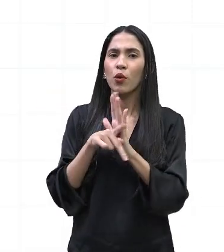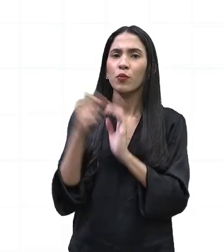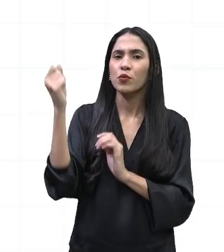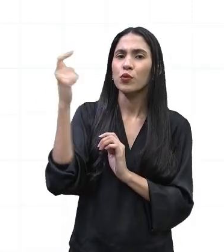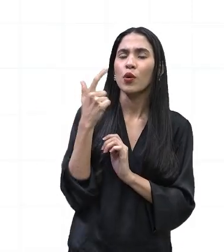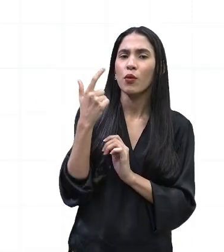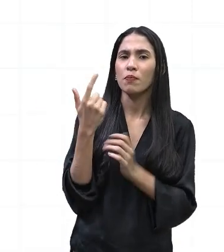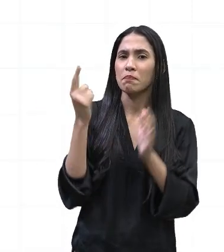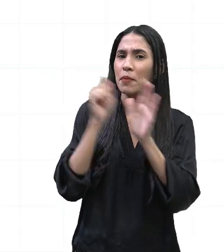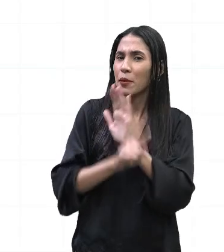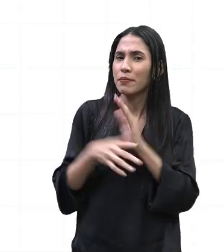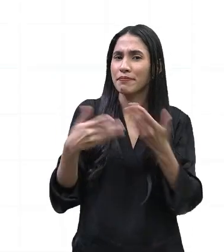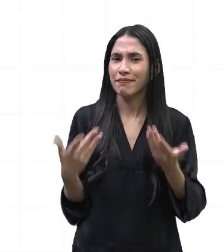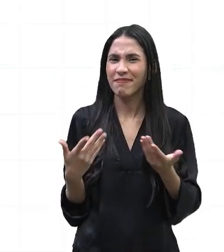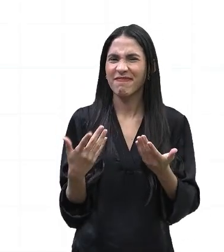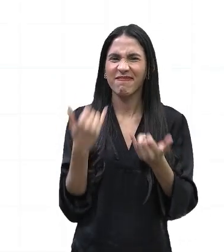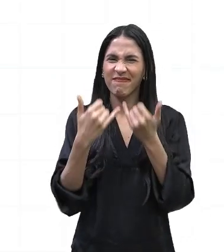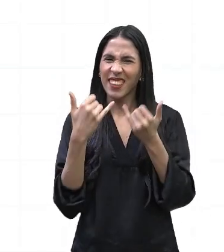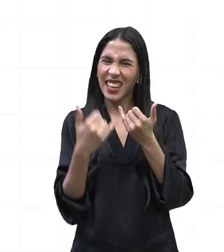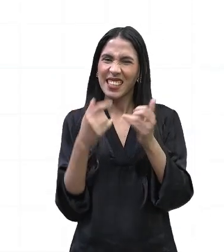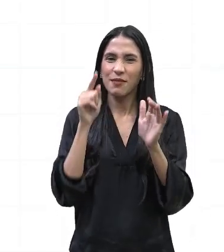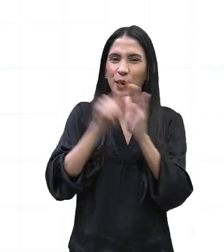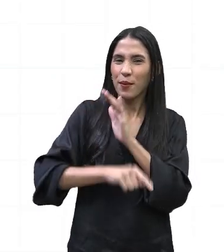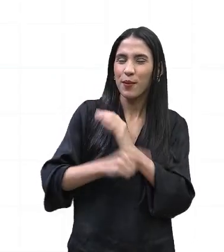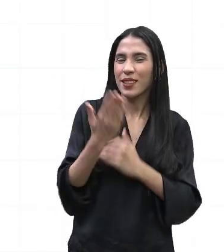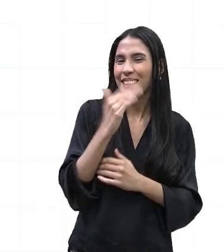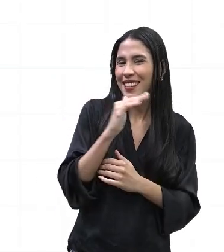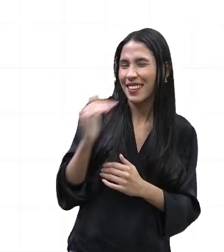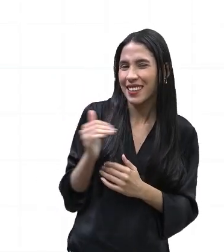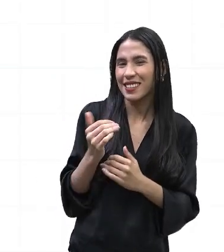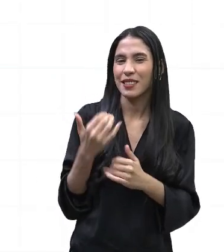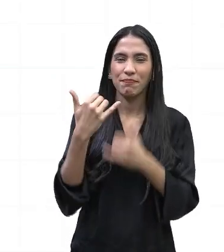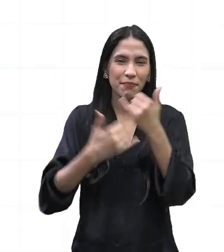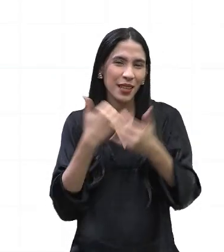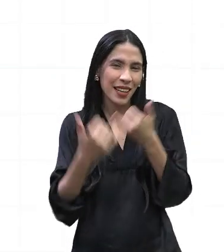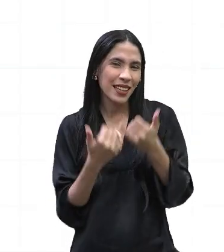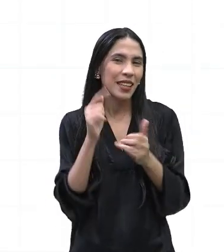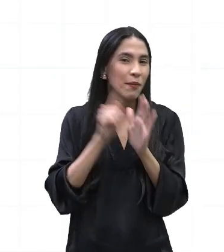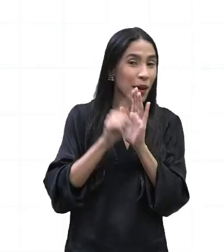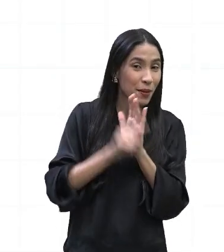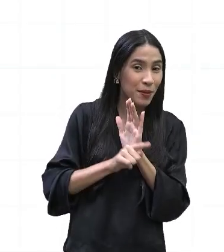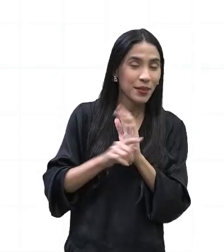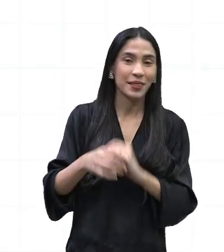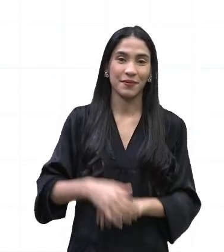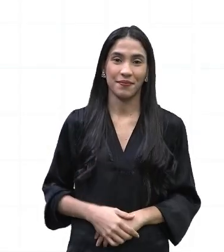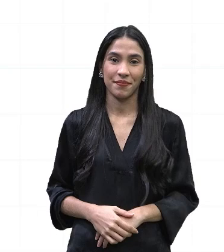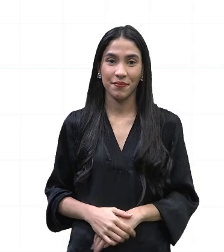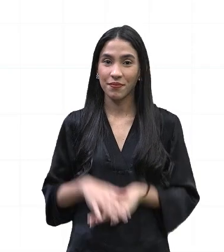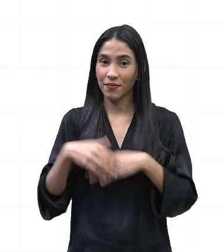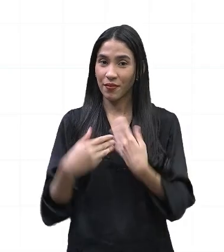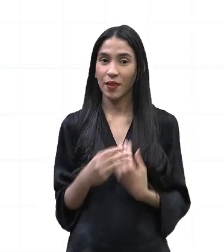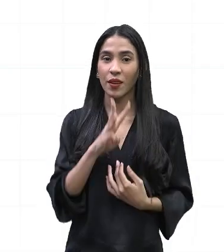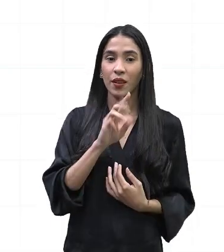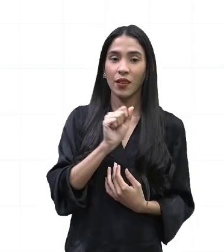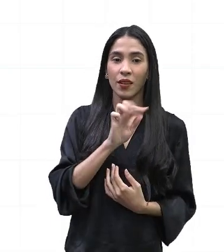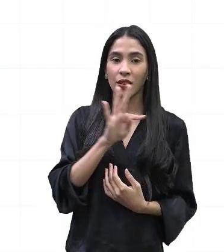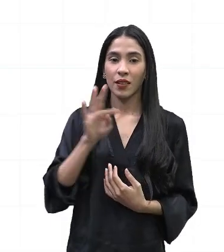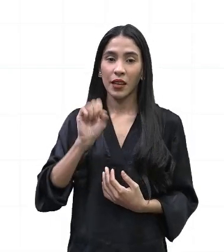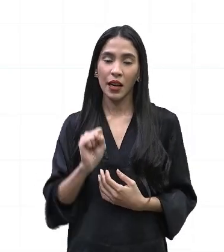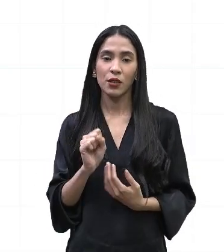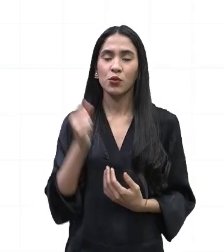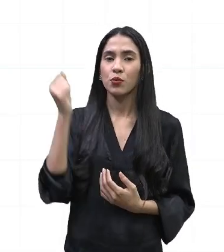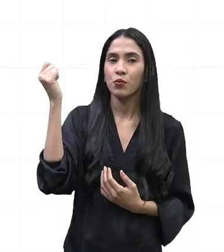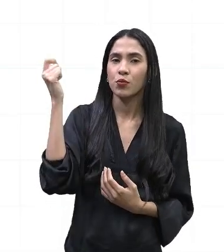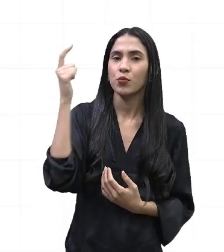Que pergunta, Parece pergunta de criança, às vezes criança faz esse tipo de pergunta, não é mesmo? Então, quantos watts o Sol